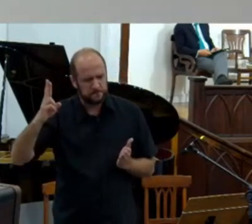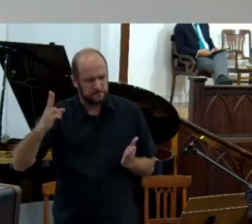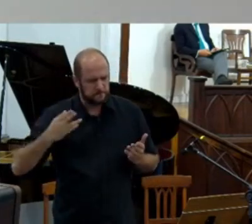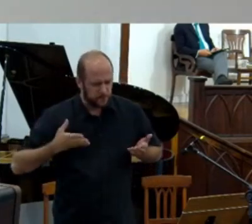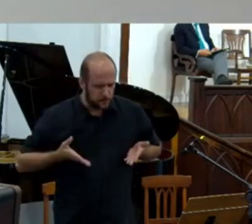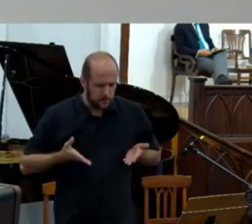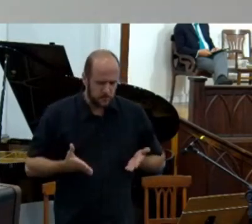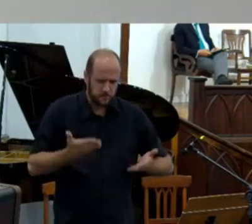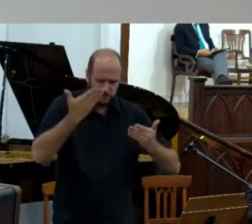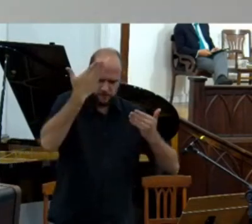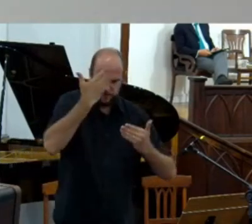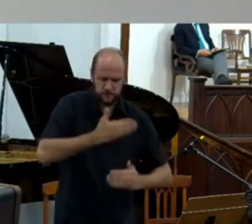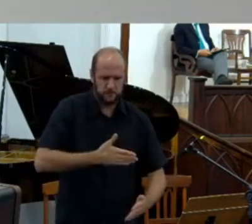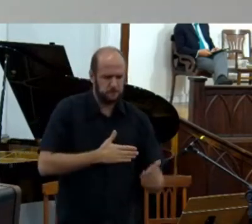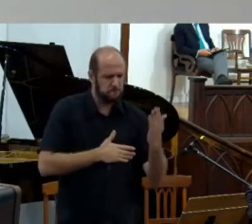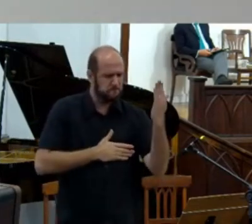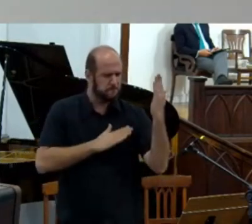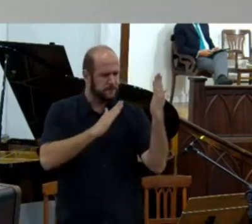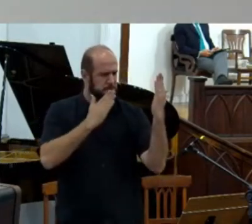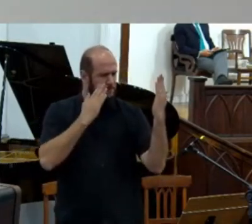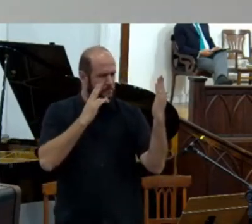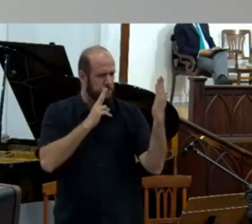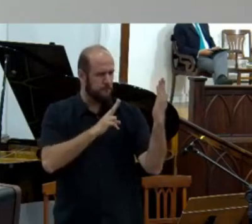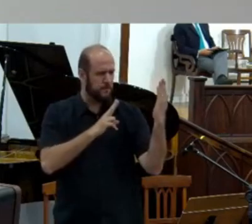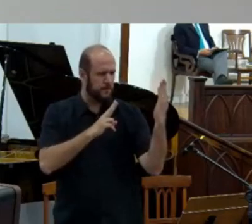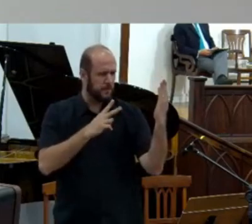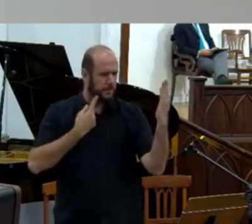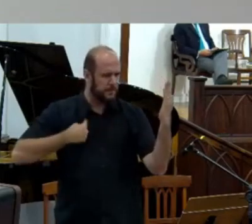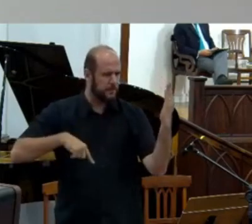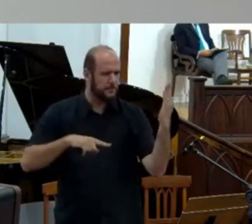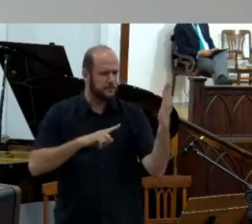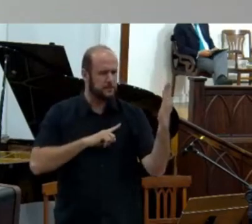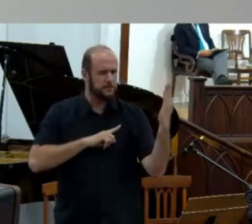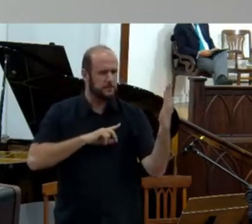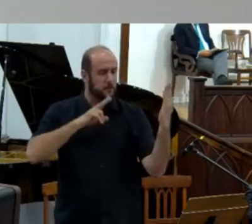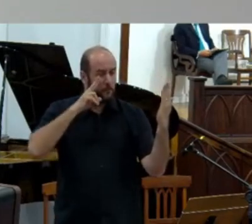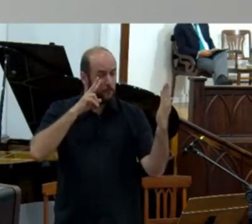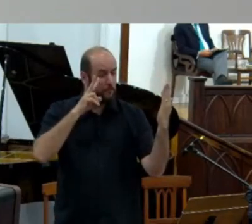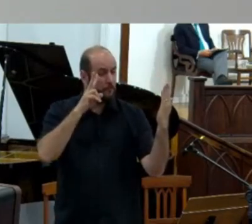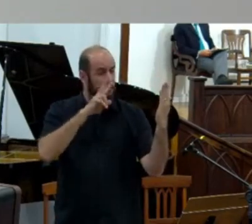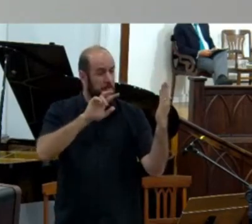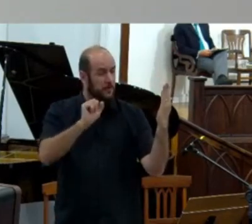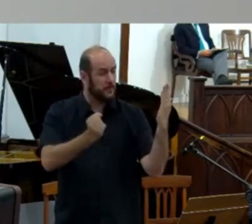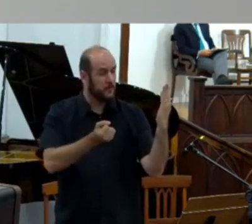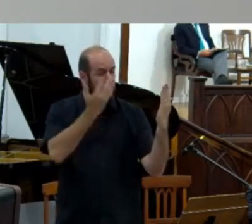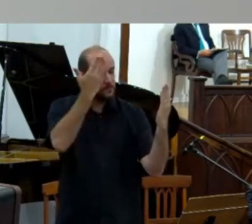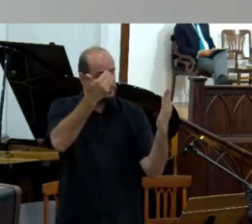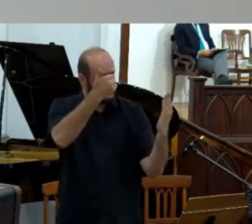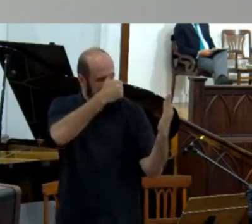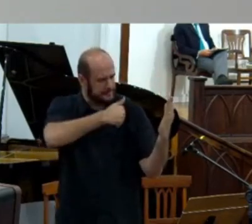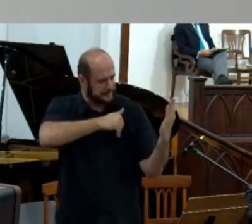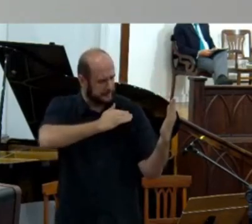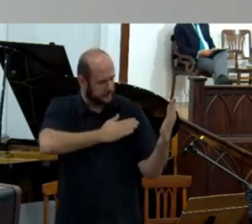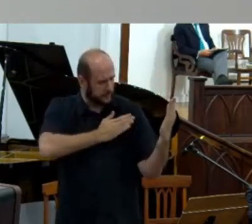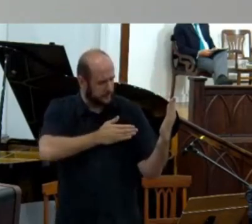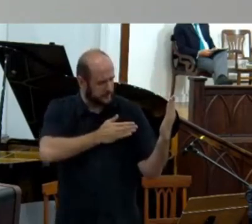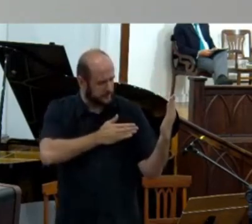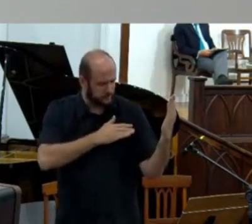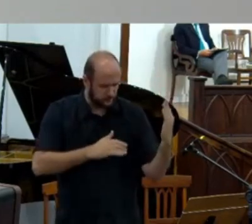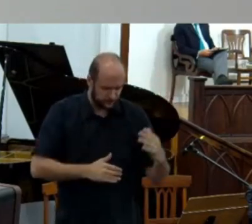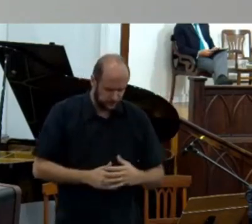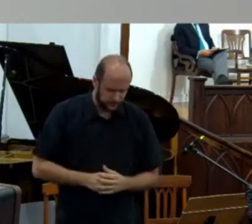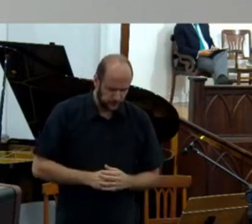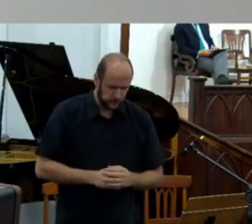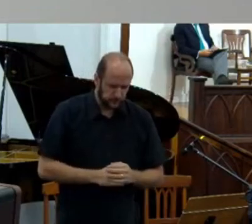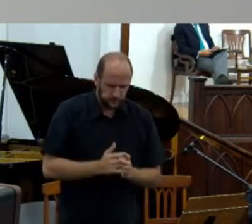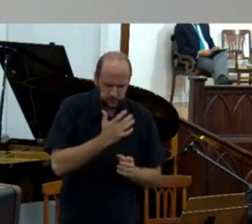de um espelho. E nós precisamos, então, contemplar aquilo que se passa dentro do nosso próprio coração.